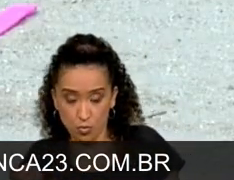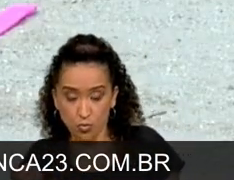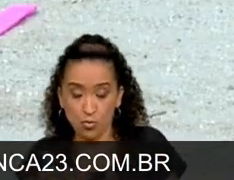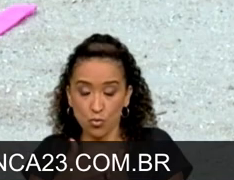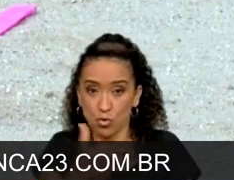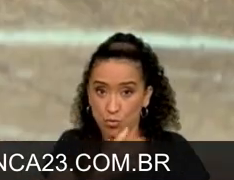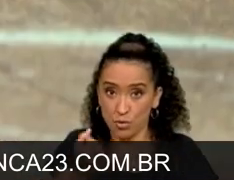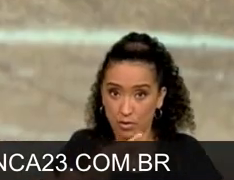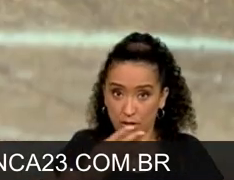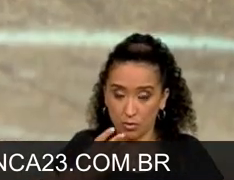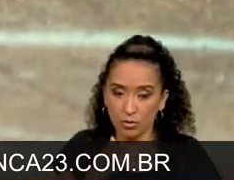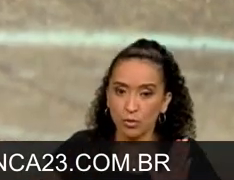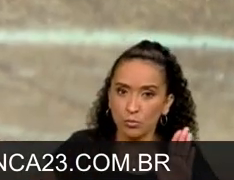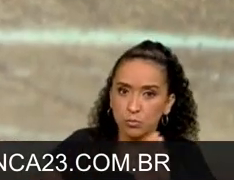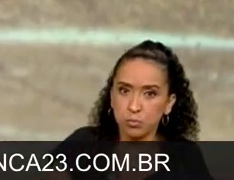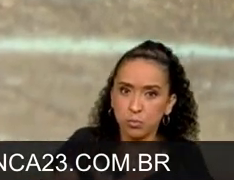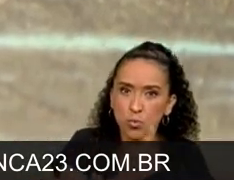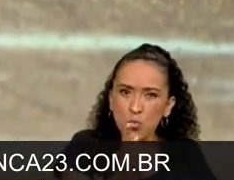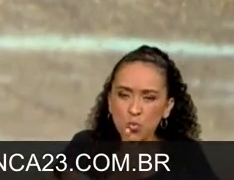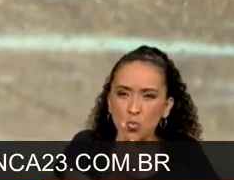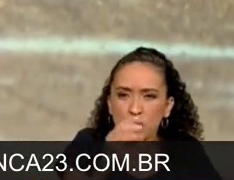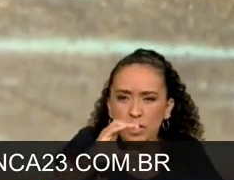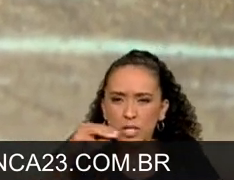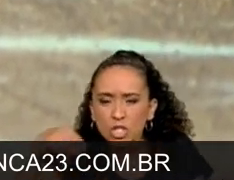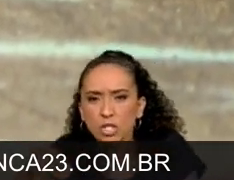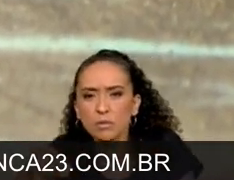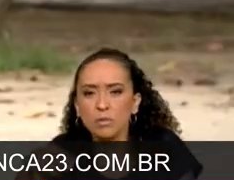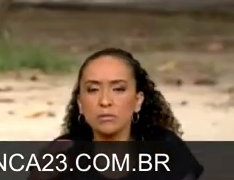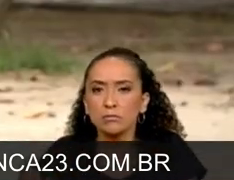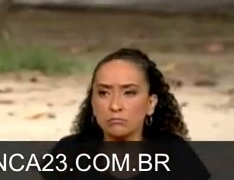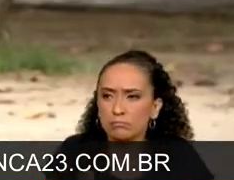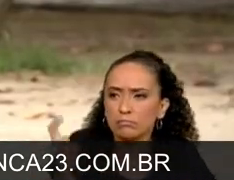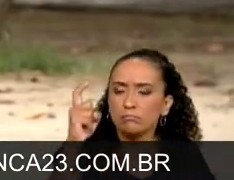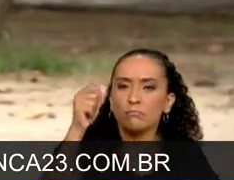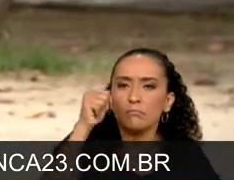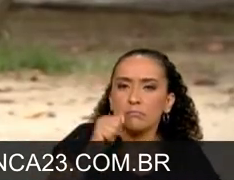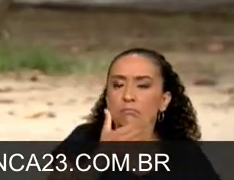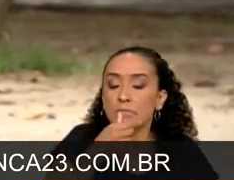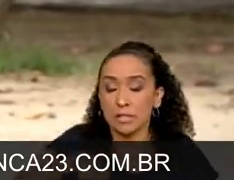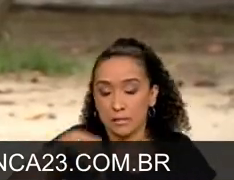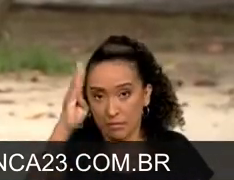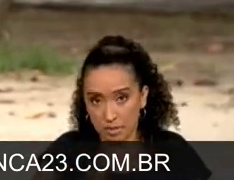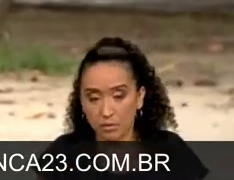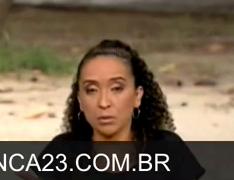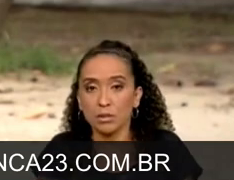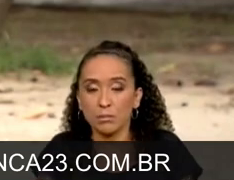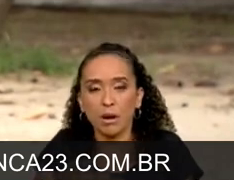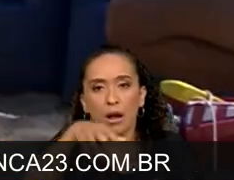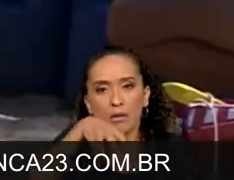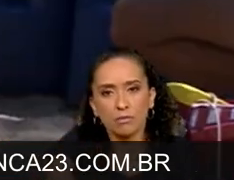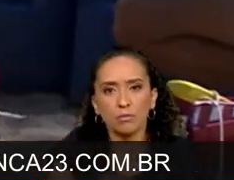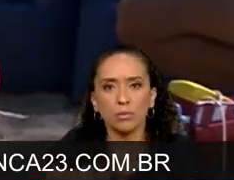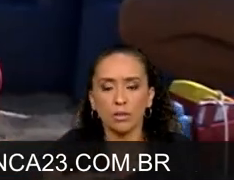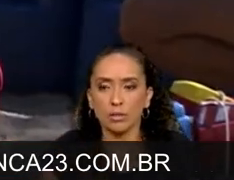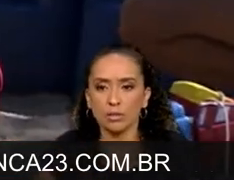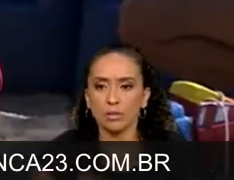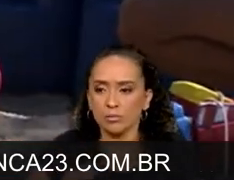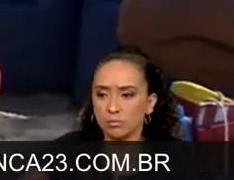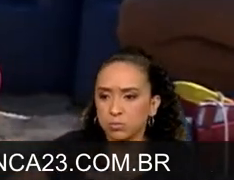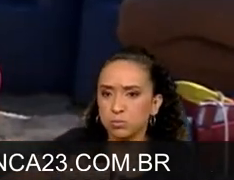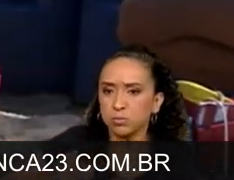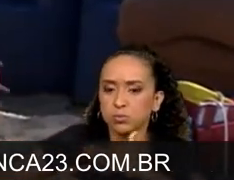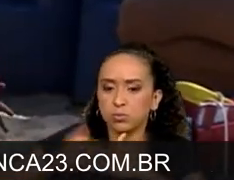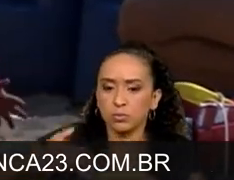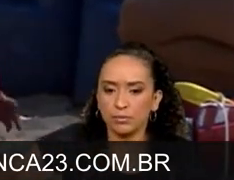2014 houve um aumento de 1 centímetro na altura de meninos e meninas no Brasil. Foi também registrado um crescimento na